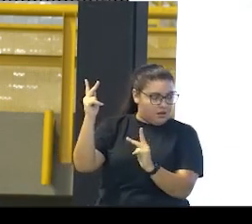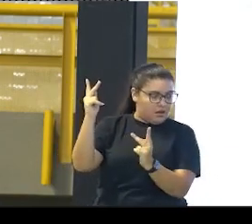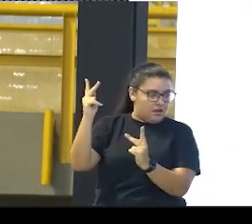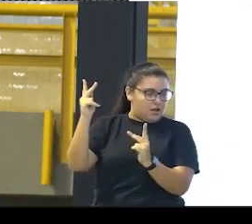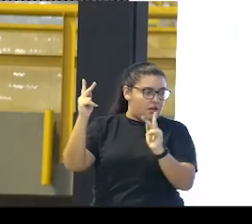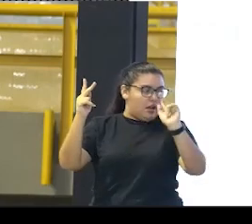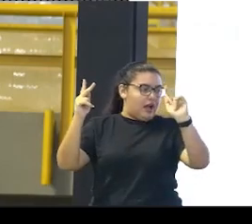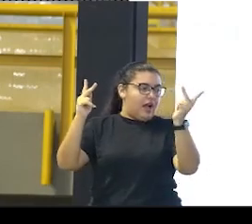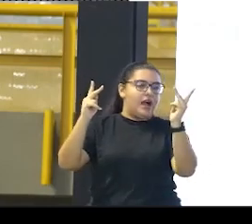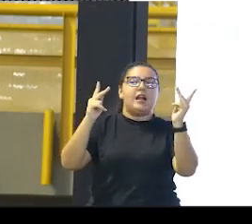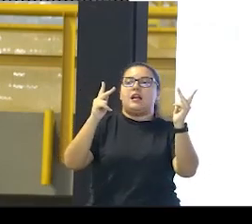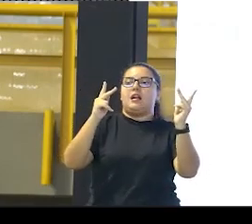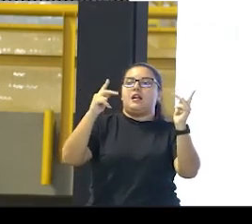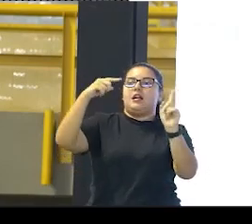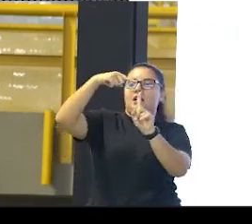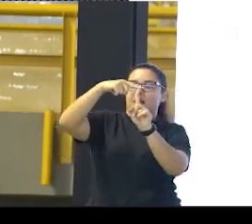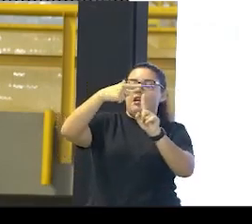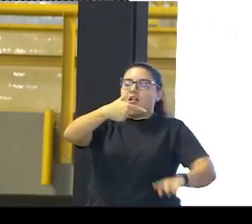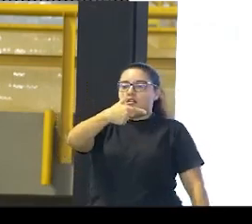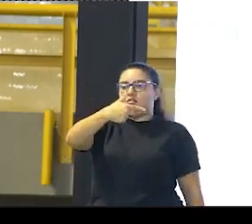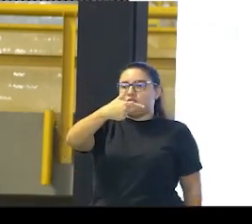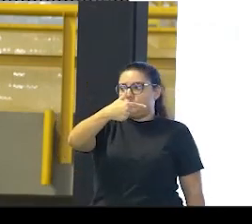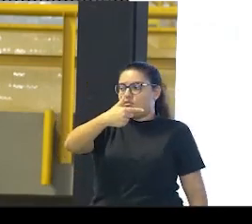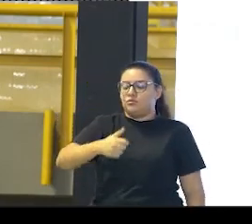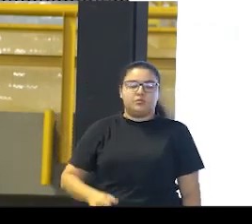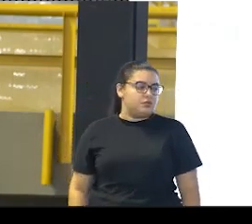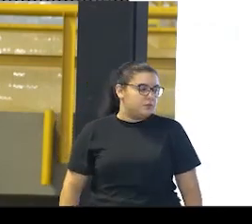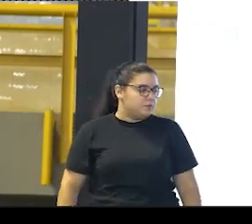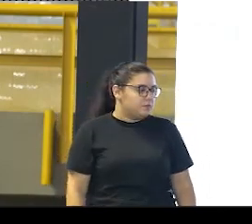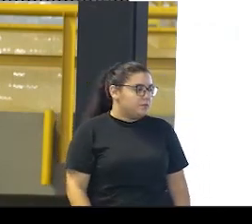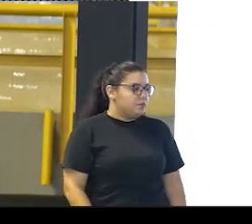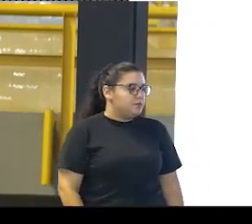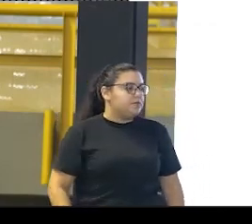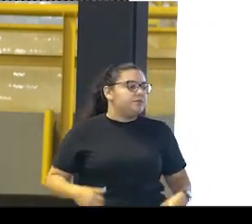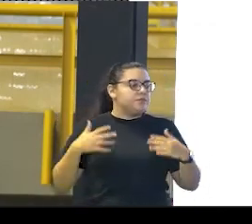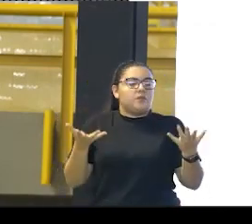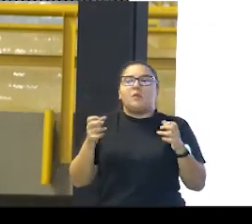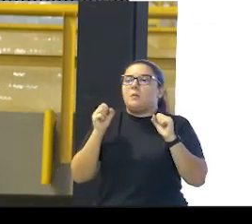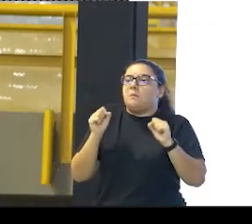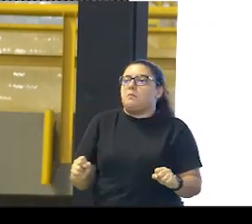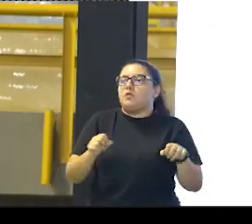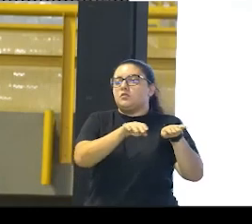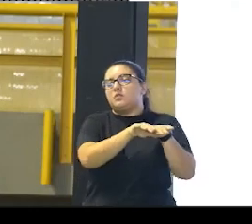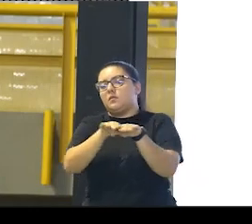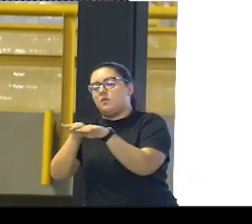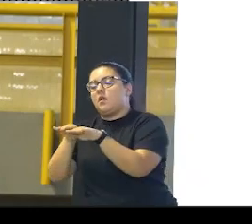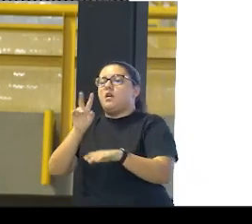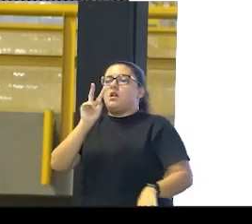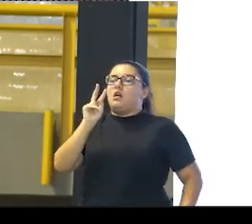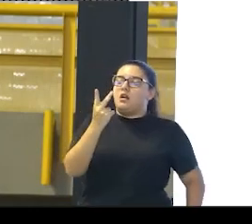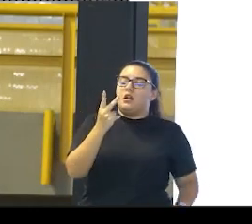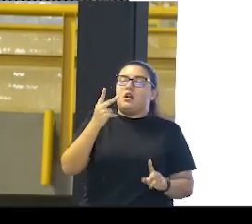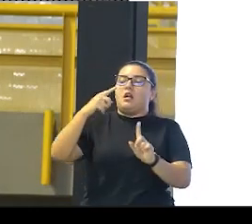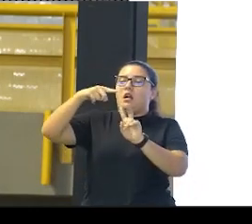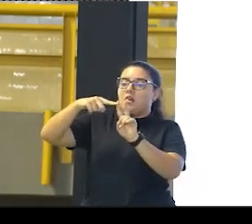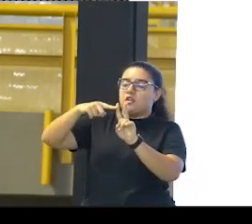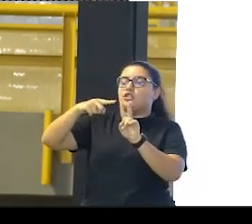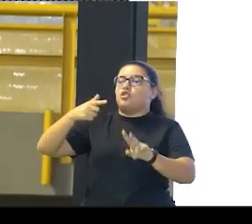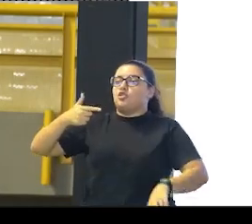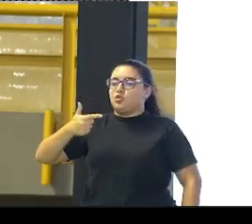raiz menos 1. Então é 1, 2, 3, 3, 2, 1. Bota raiz em todo mundo menos no